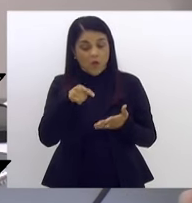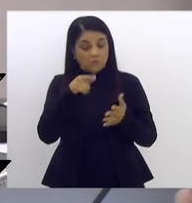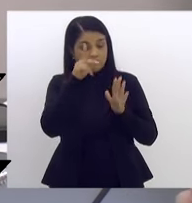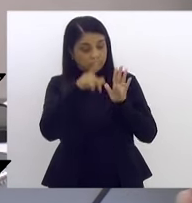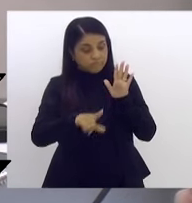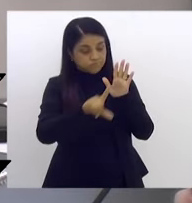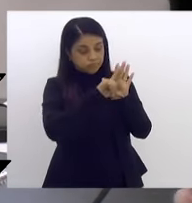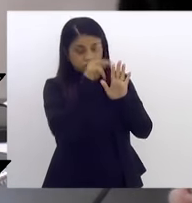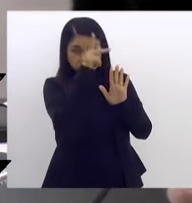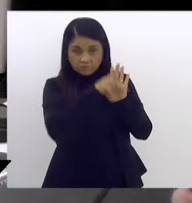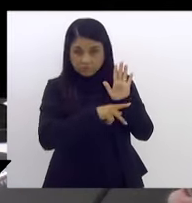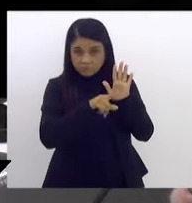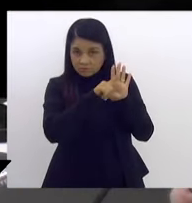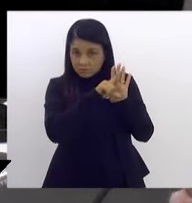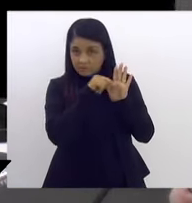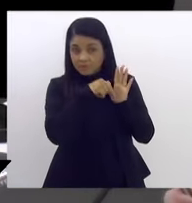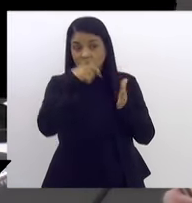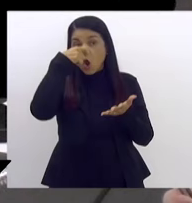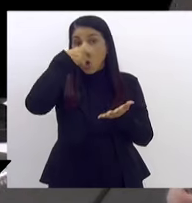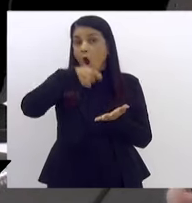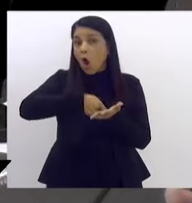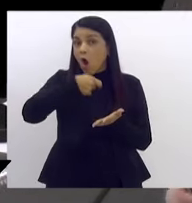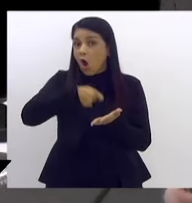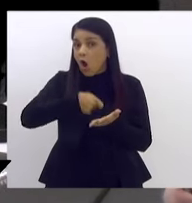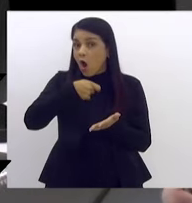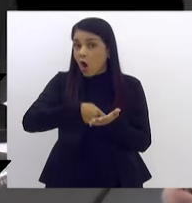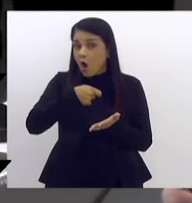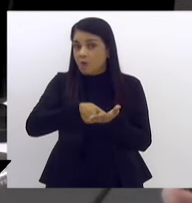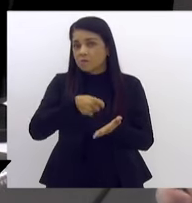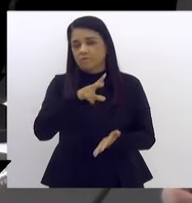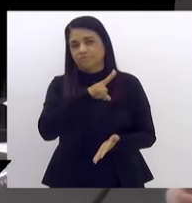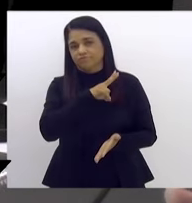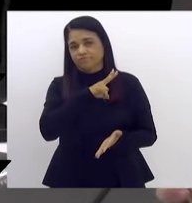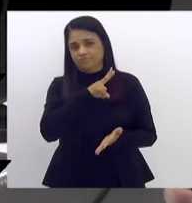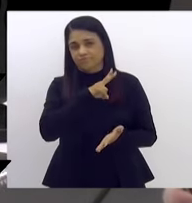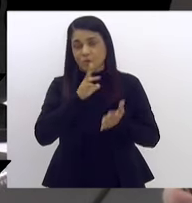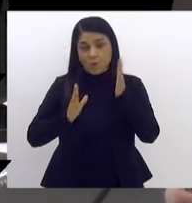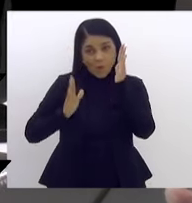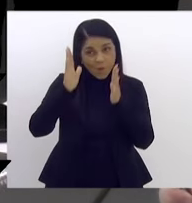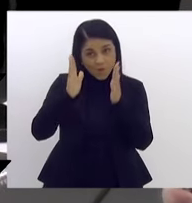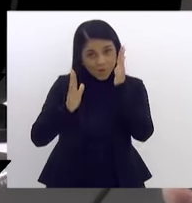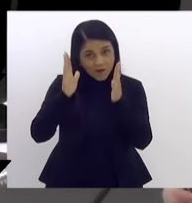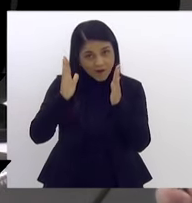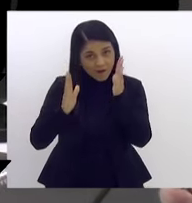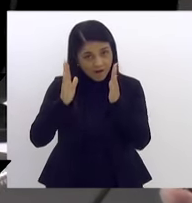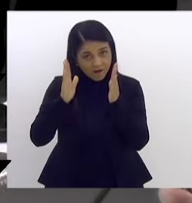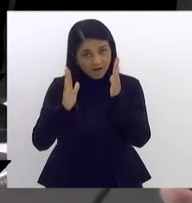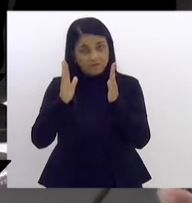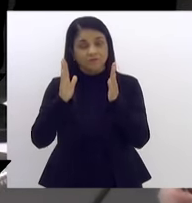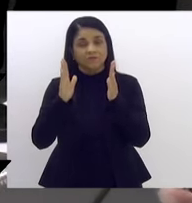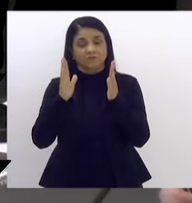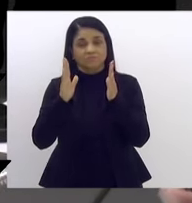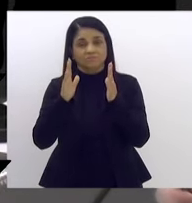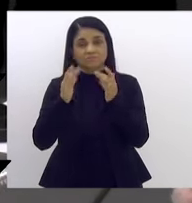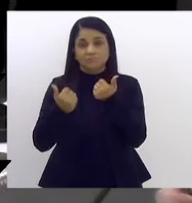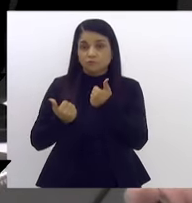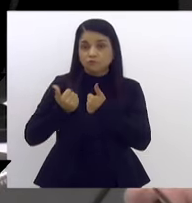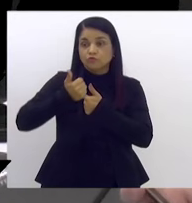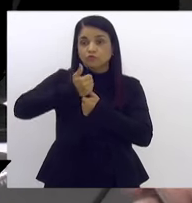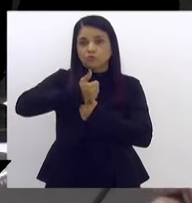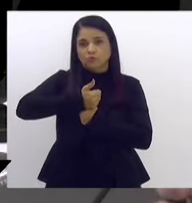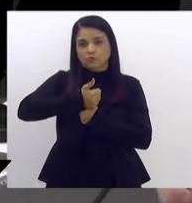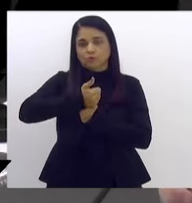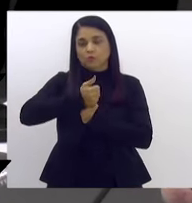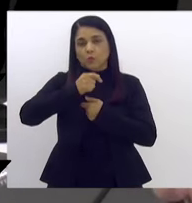contando inclusive aqui os prazos para para substituição eh eu vejo que isso